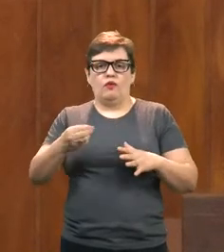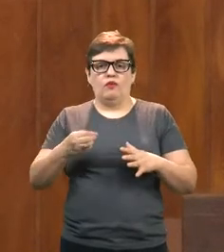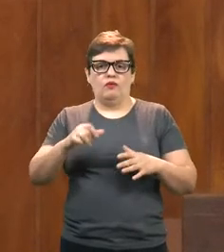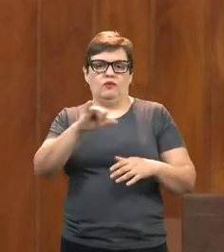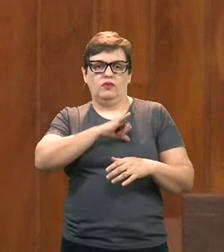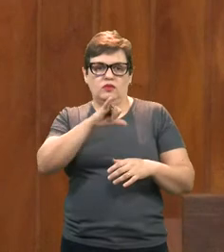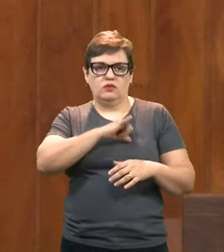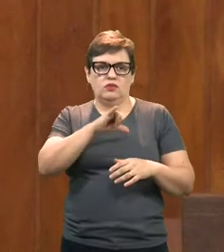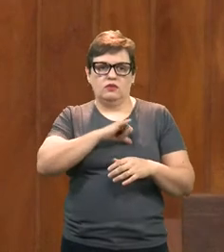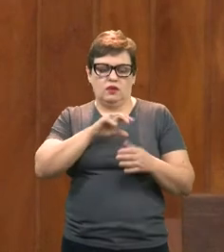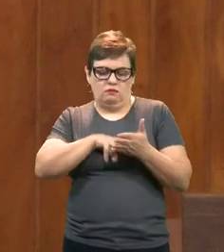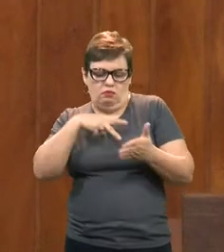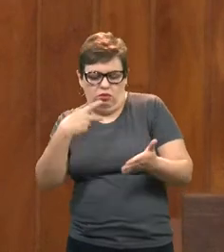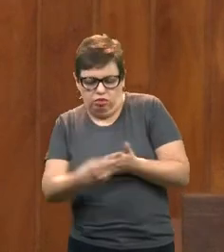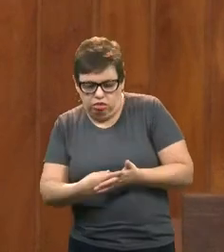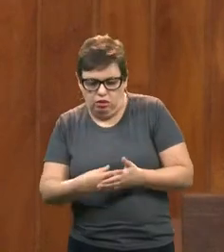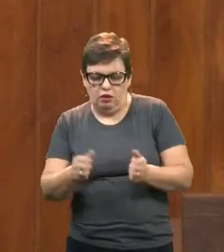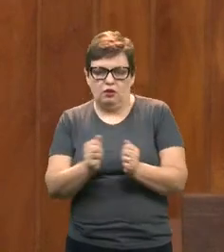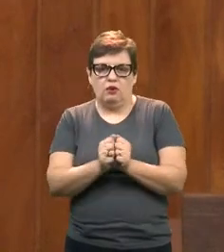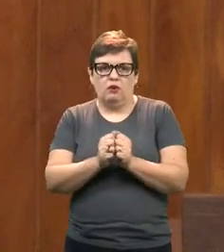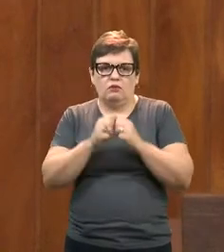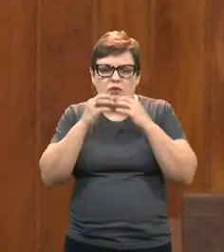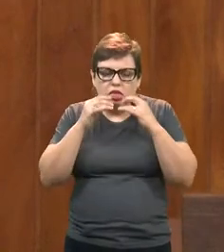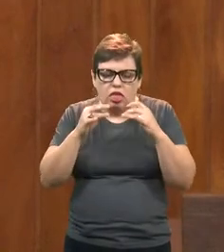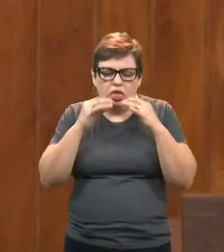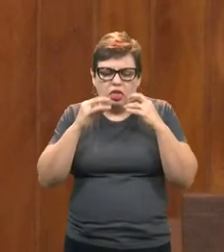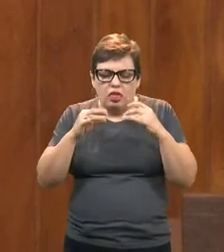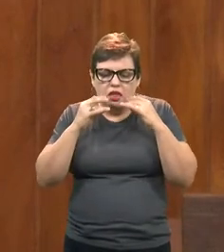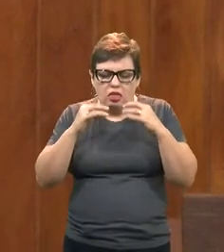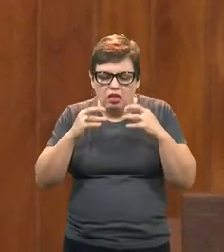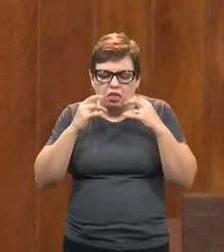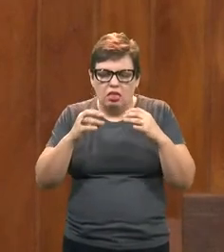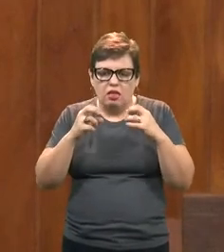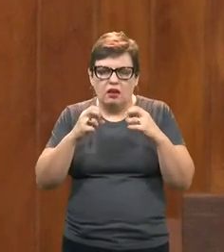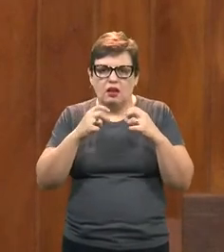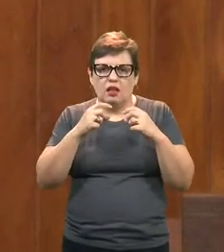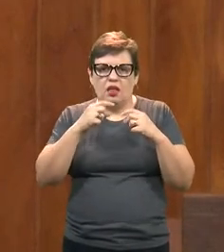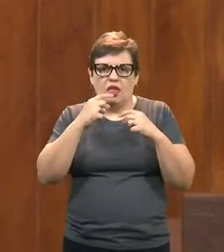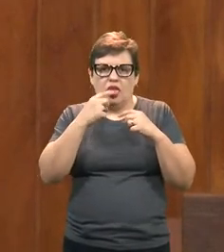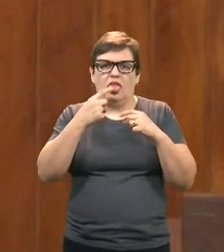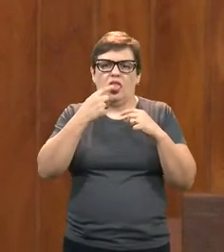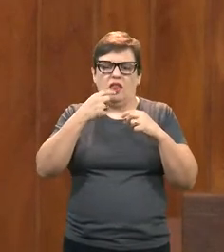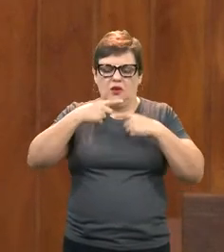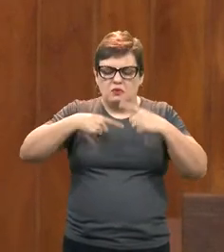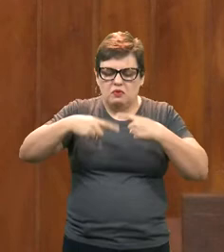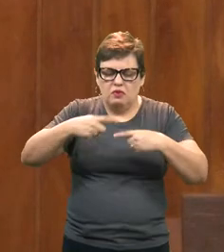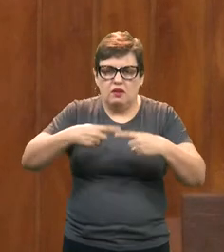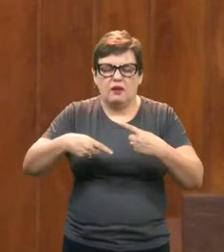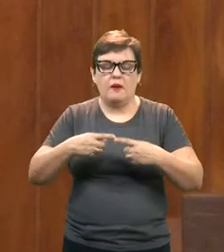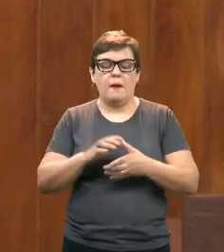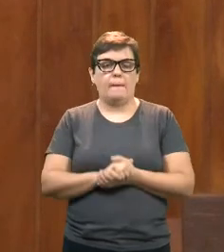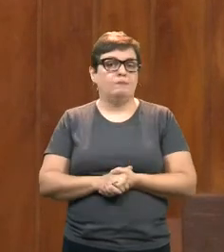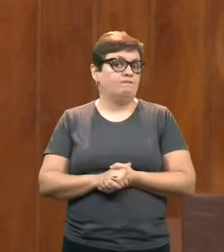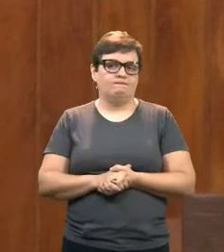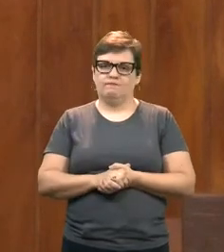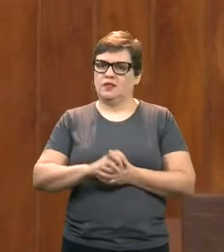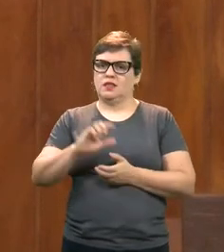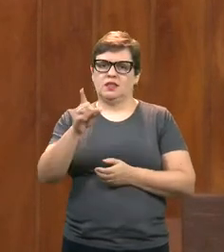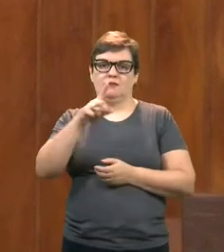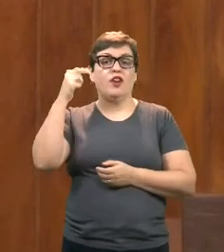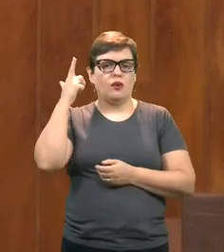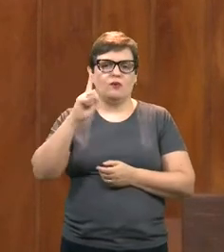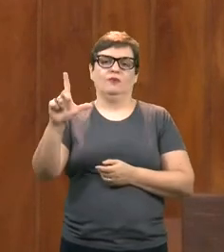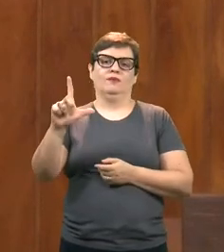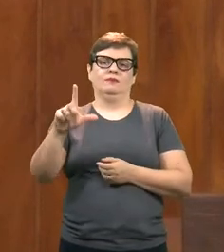vai deixar o filho cair no chão com crise de epilepsia. Ponto. Ela vai conseguir. Se existe uma forma, ela vai